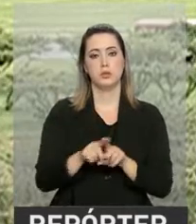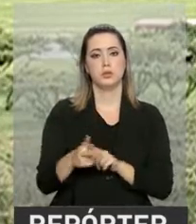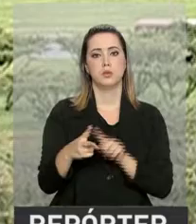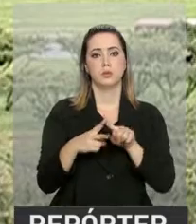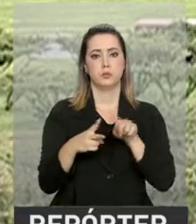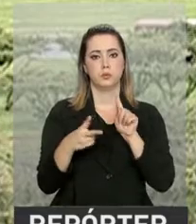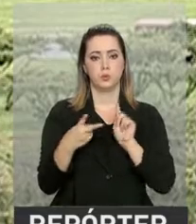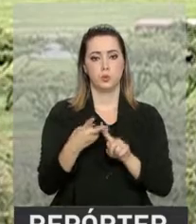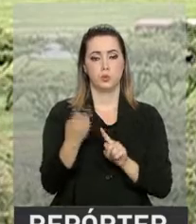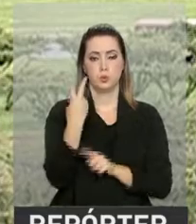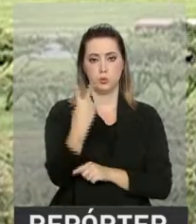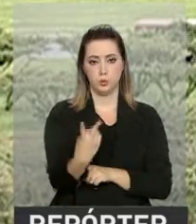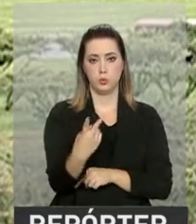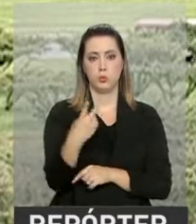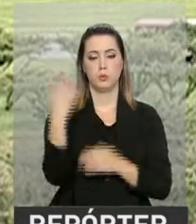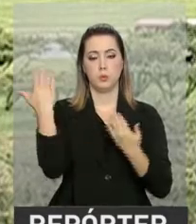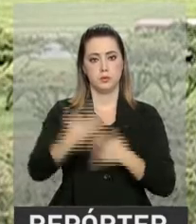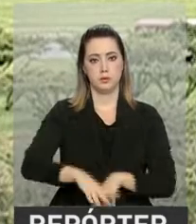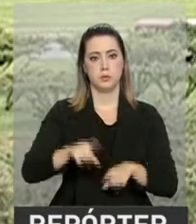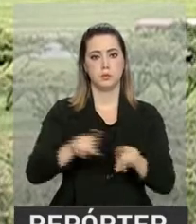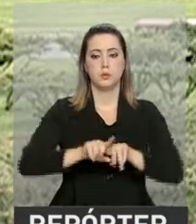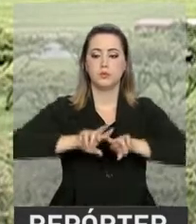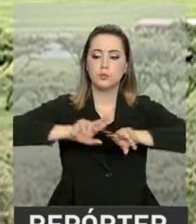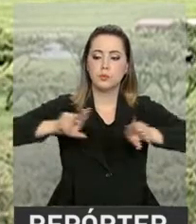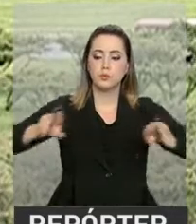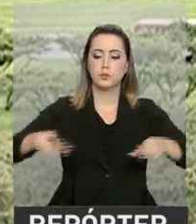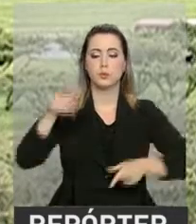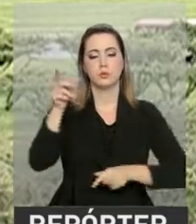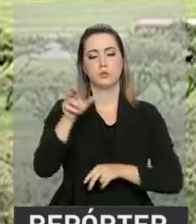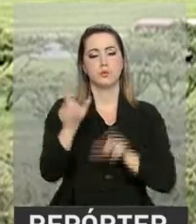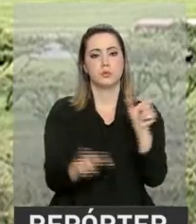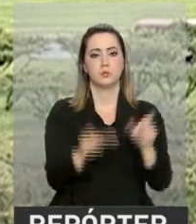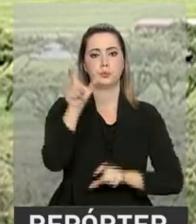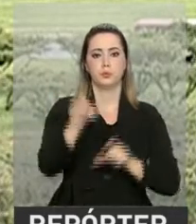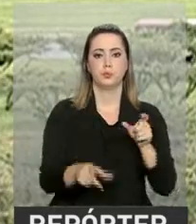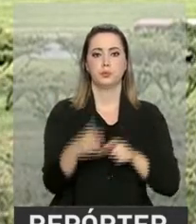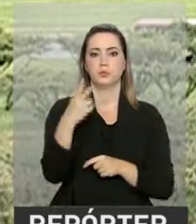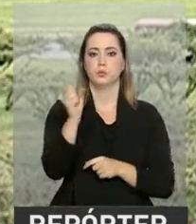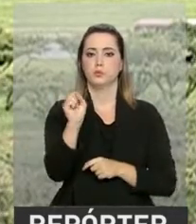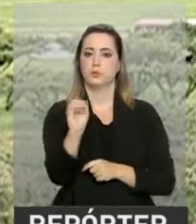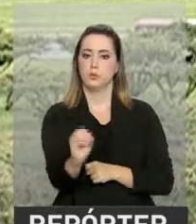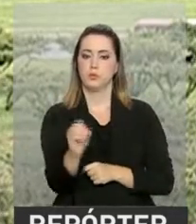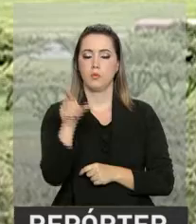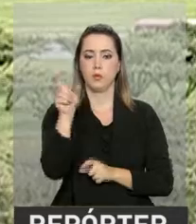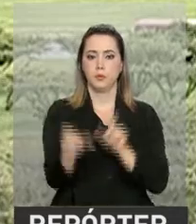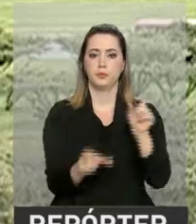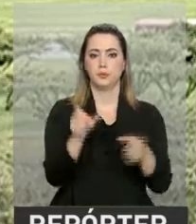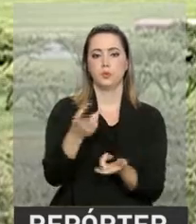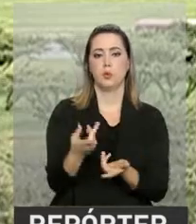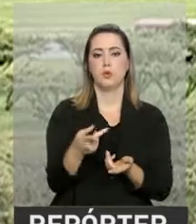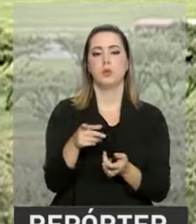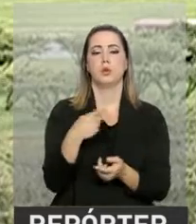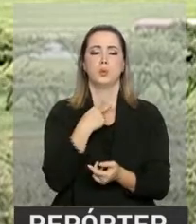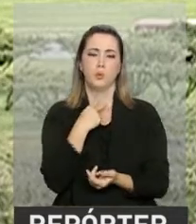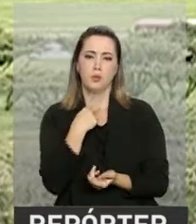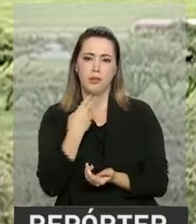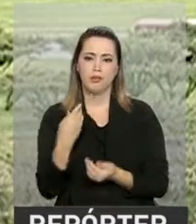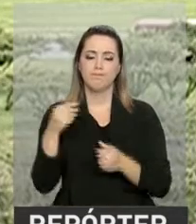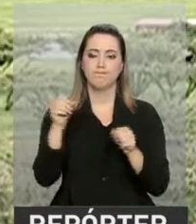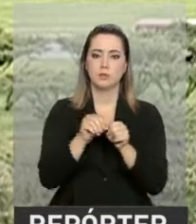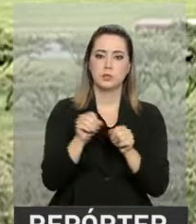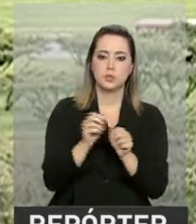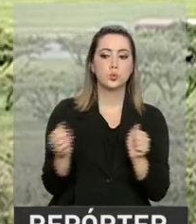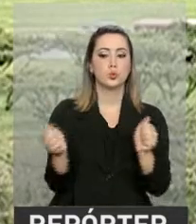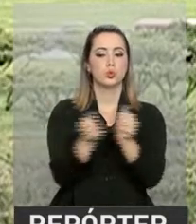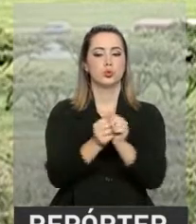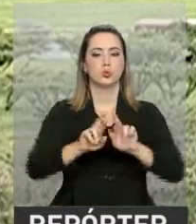duas aplicações, já que muitos estudantes, esses cerca de 280 mil estudantes, não puderam fazer as provas junto